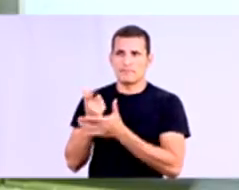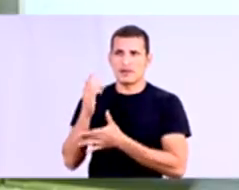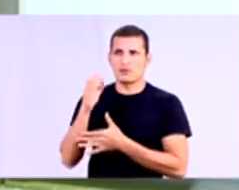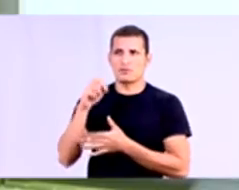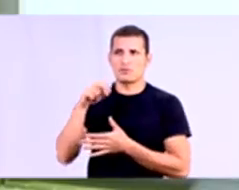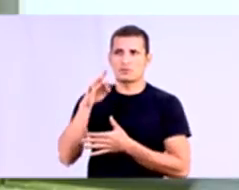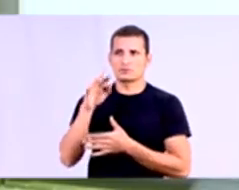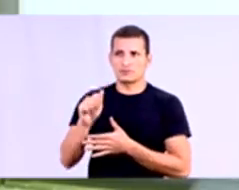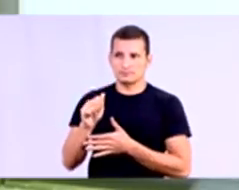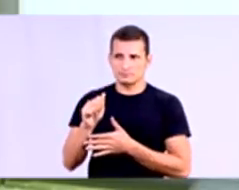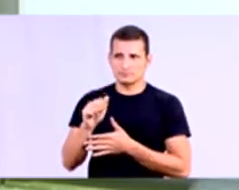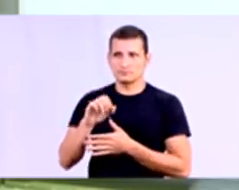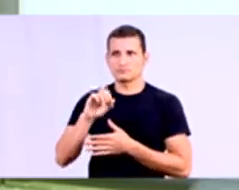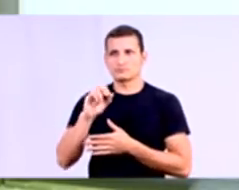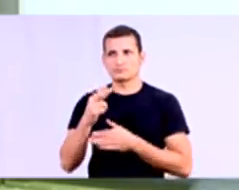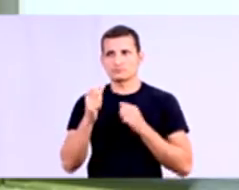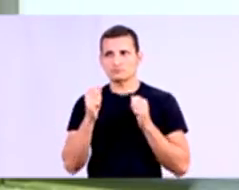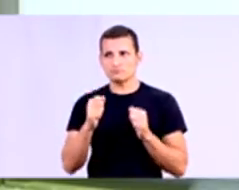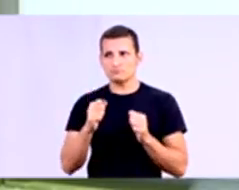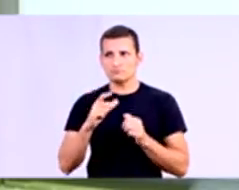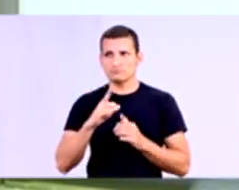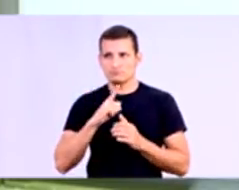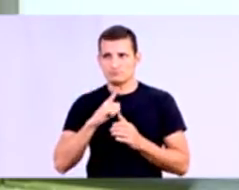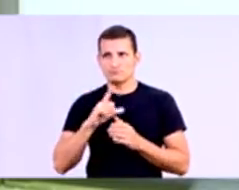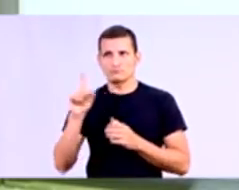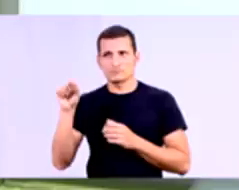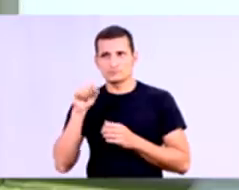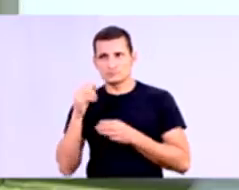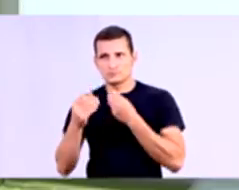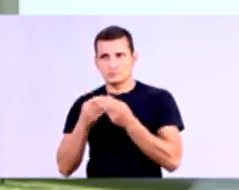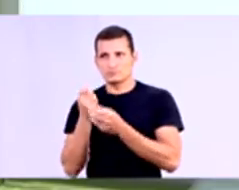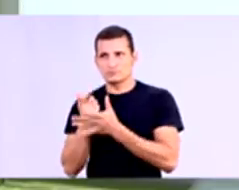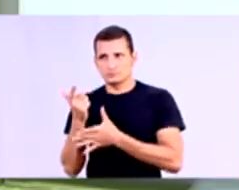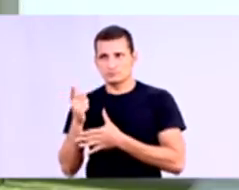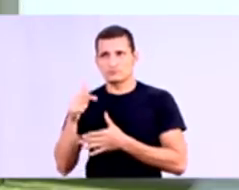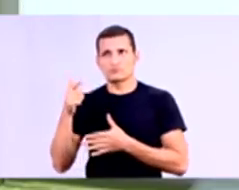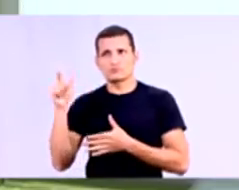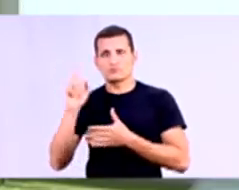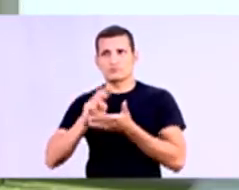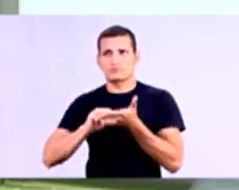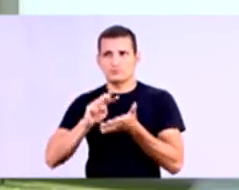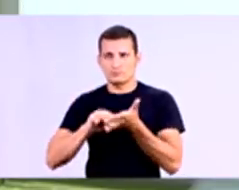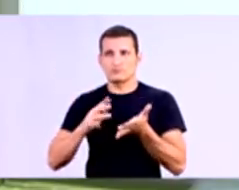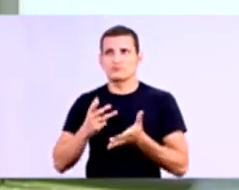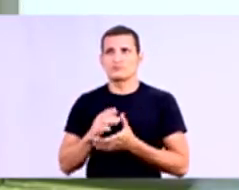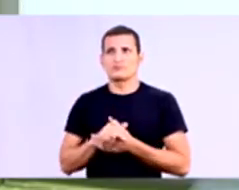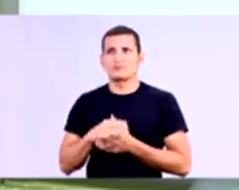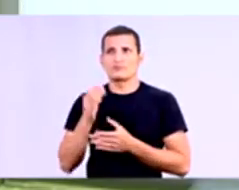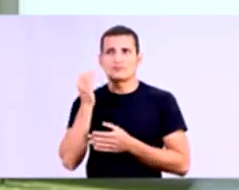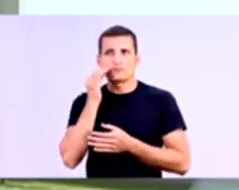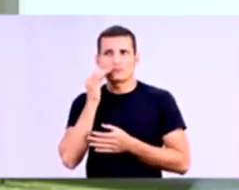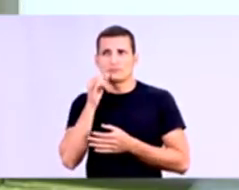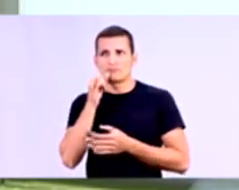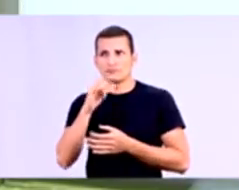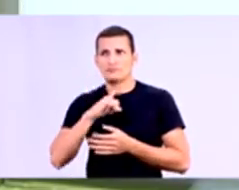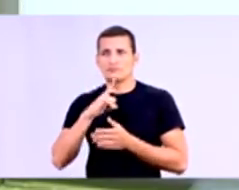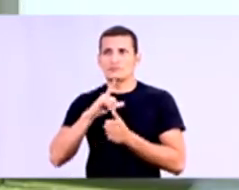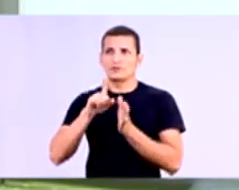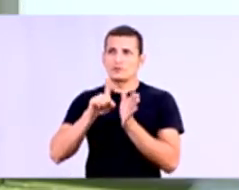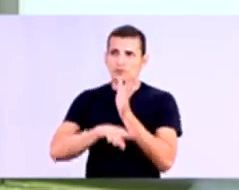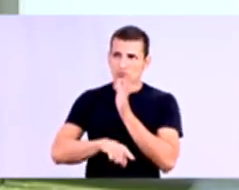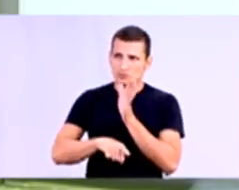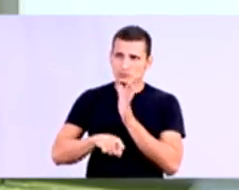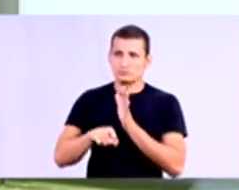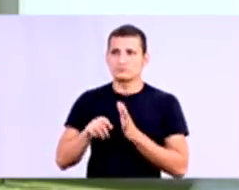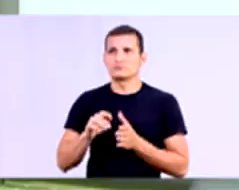conta. Ou eu posso ter, selecionar a forma de pagamento, seria um outro método. Verificar se existe desconto para essa